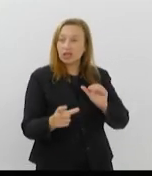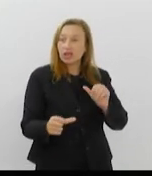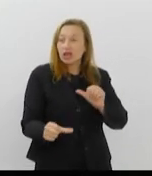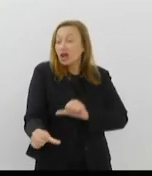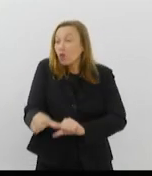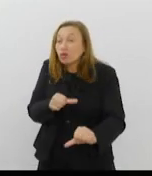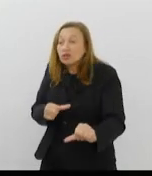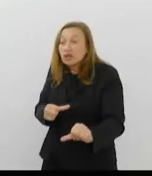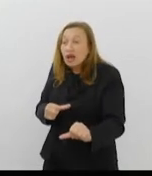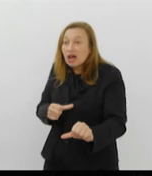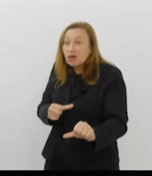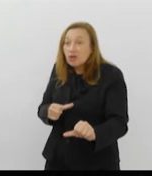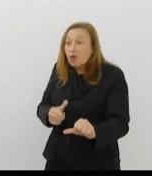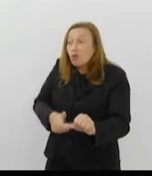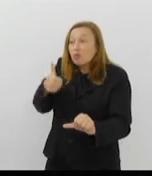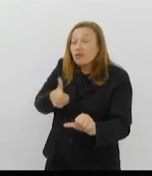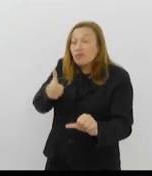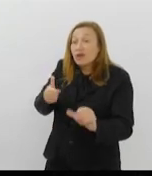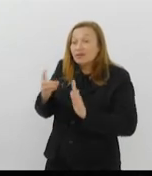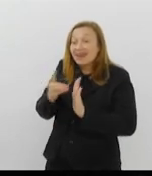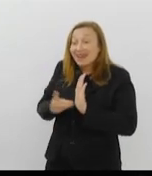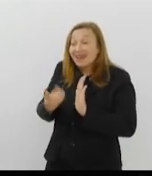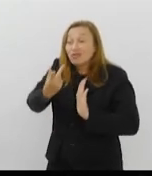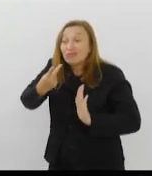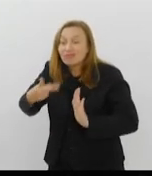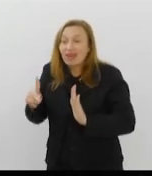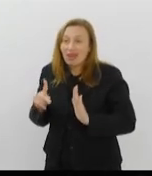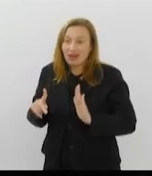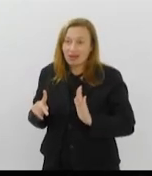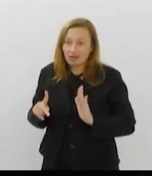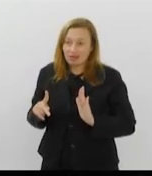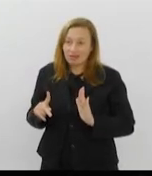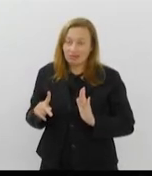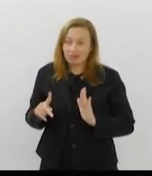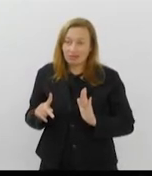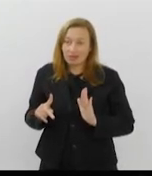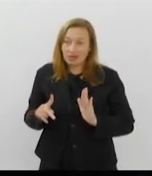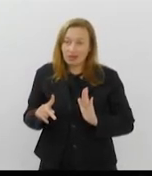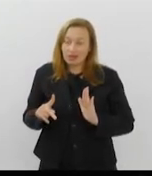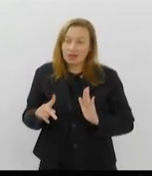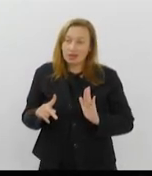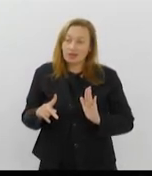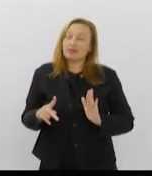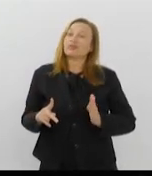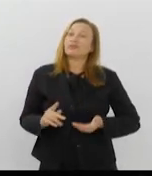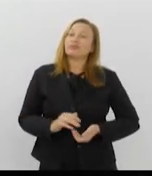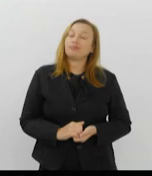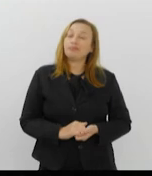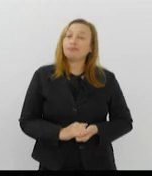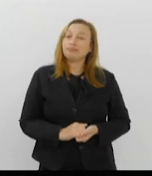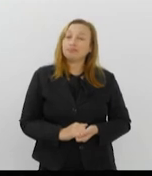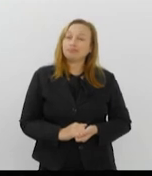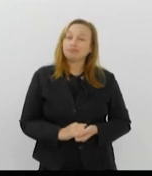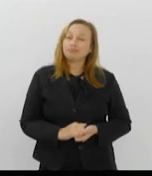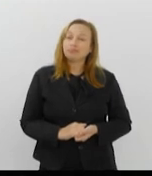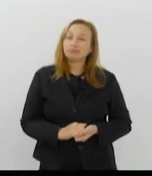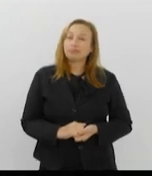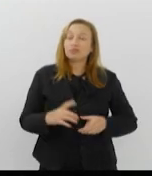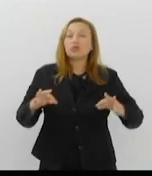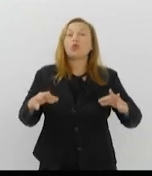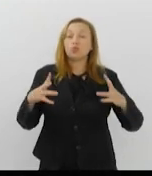o decreto que tá em vigor por decisão do supremo tribunal federal e com